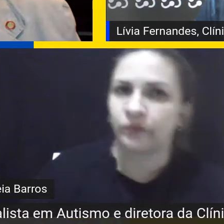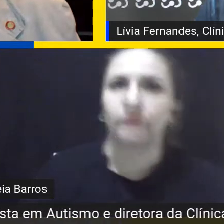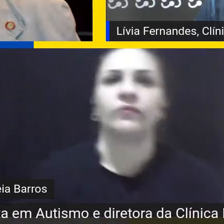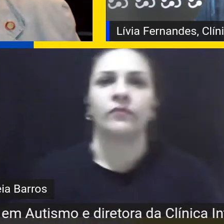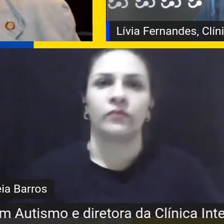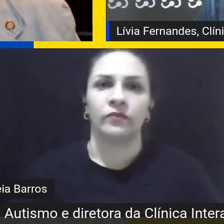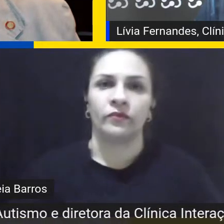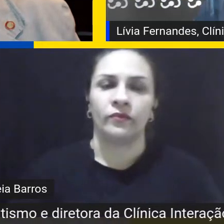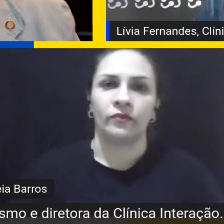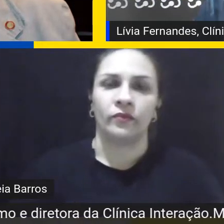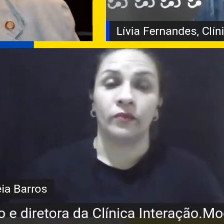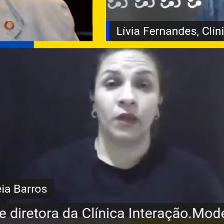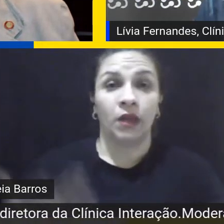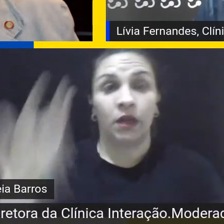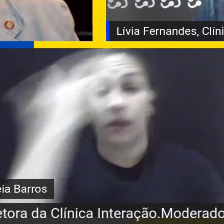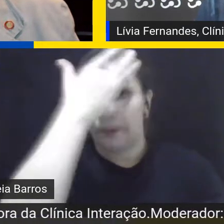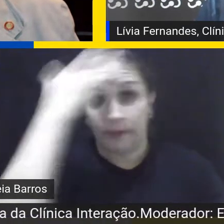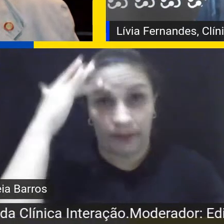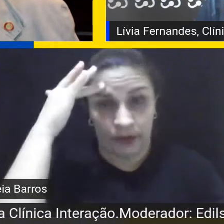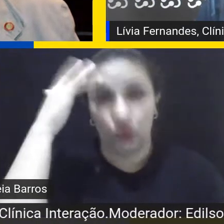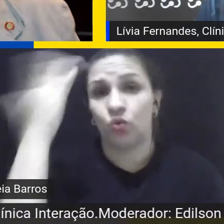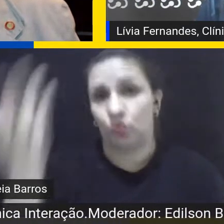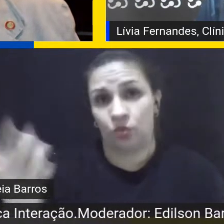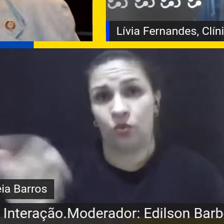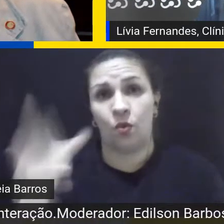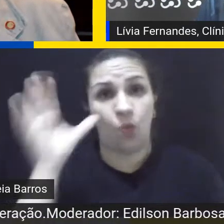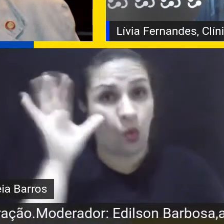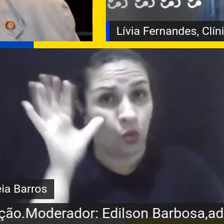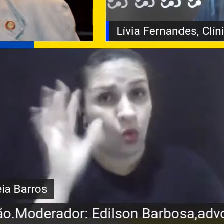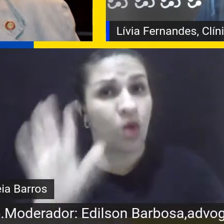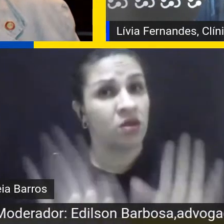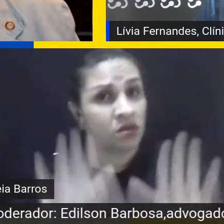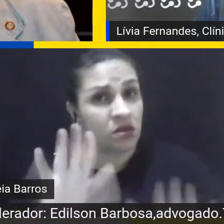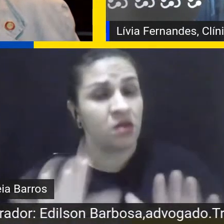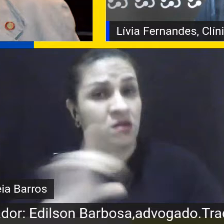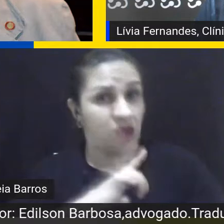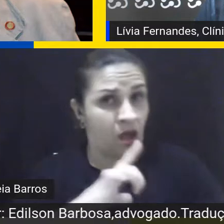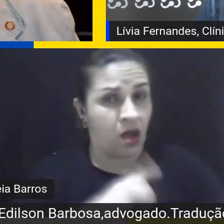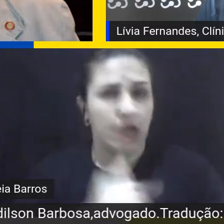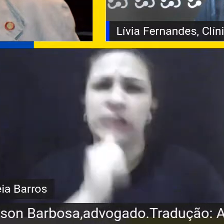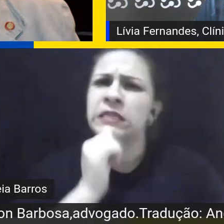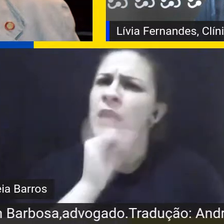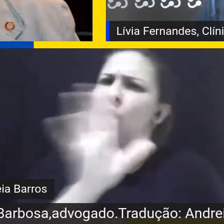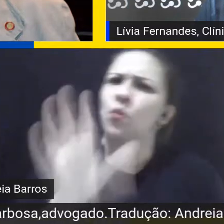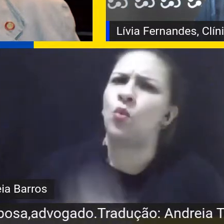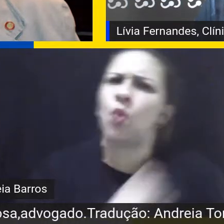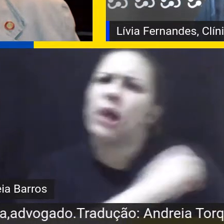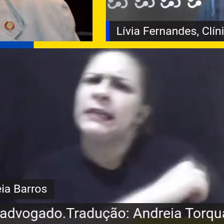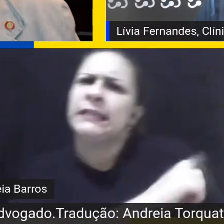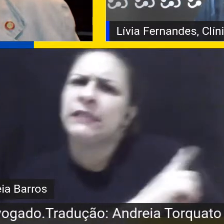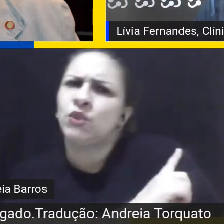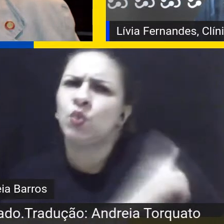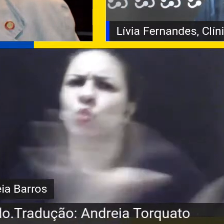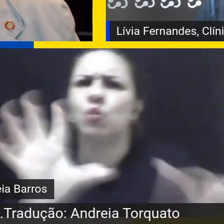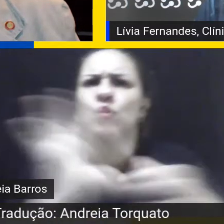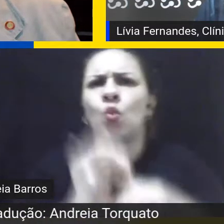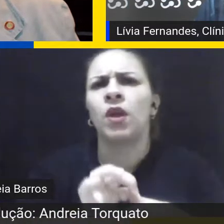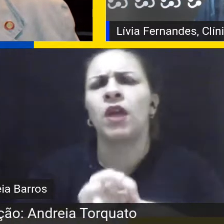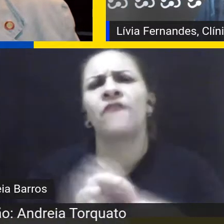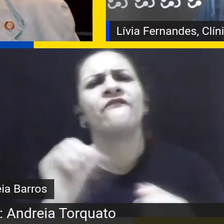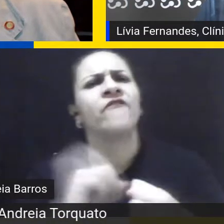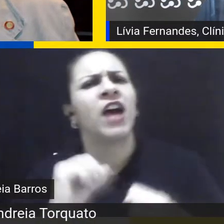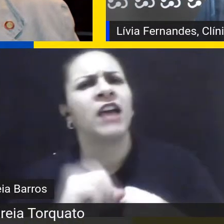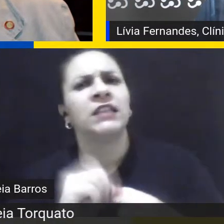as pessoas têm essa curiosidade, como é que a clínica se comporta quando o plano